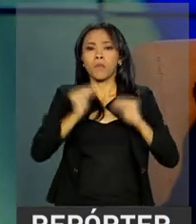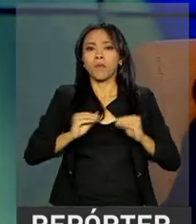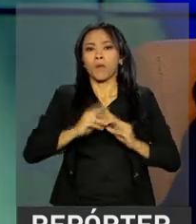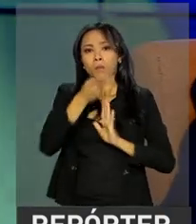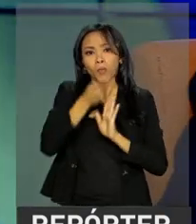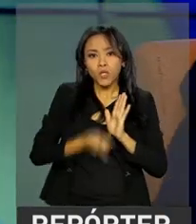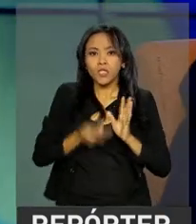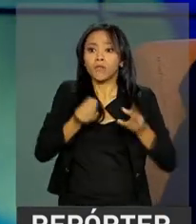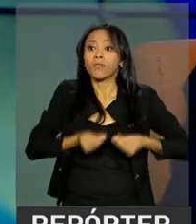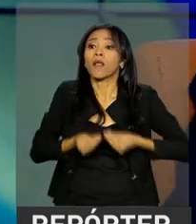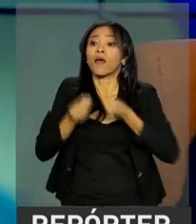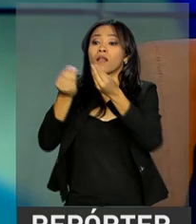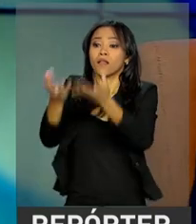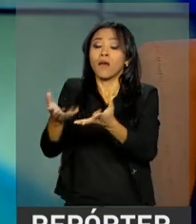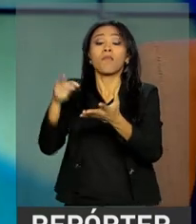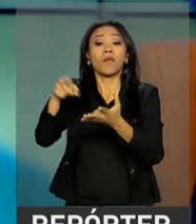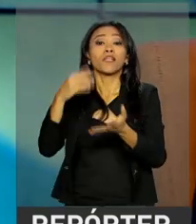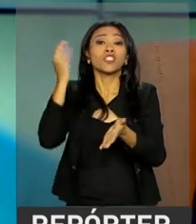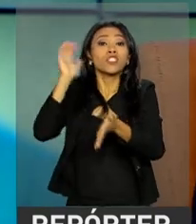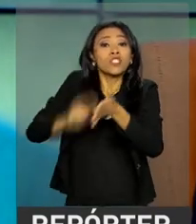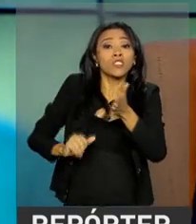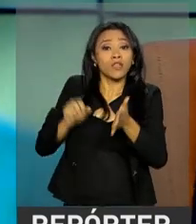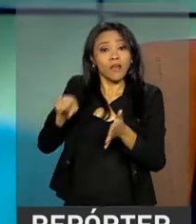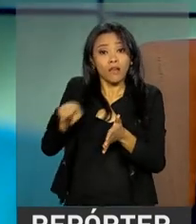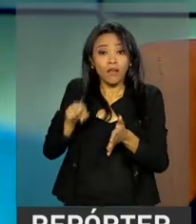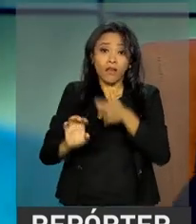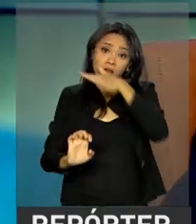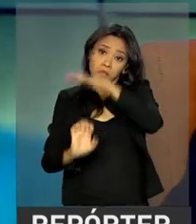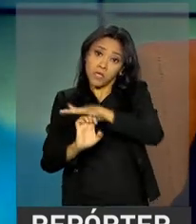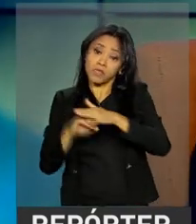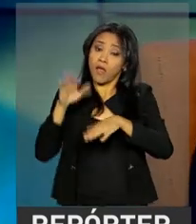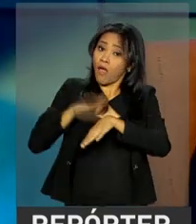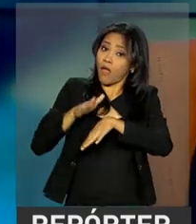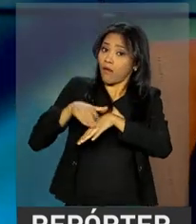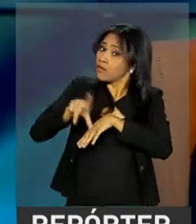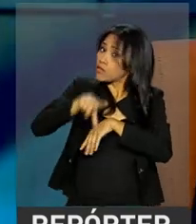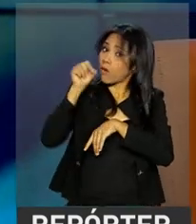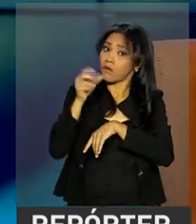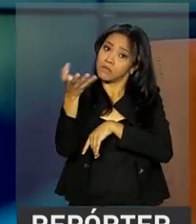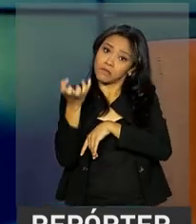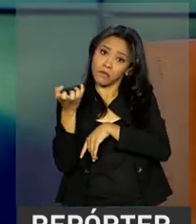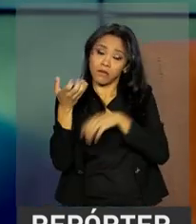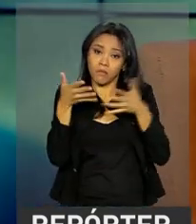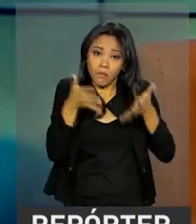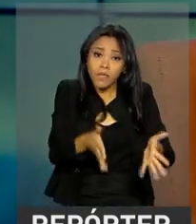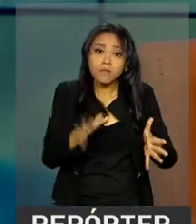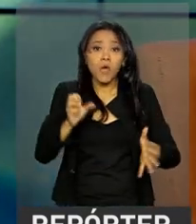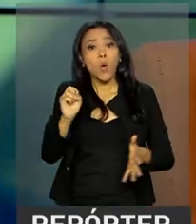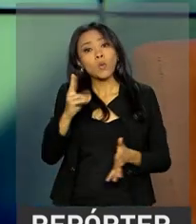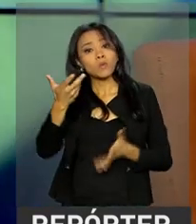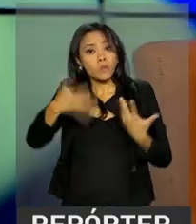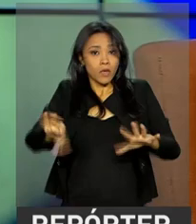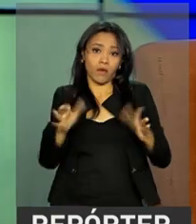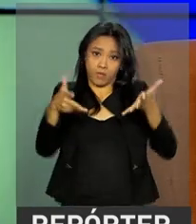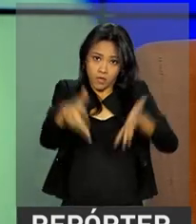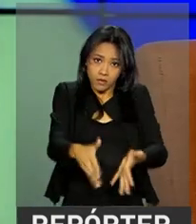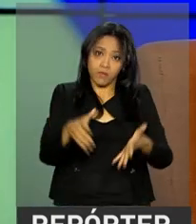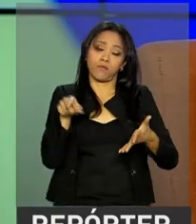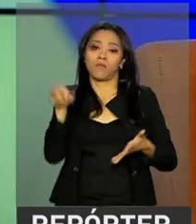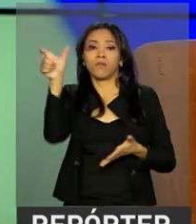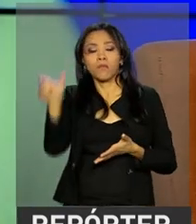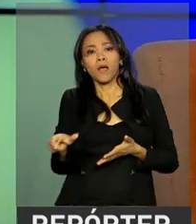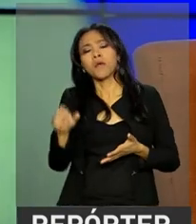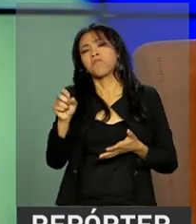Petrobras, se quiser, ela entra no empreendimento. Se não quiser, não entra. E esse, se quiser, significa também